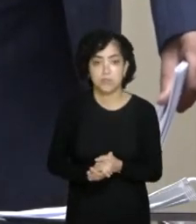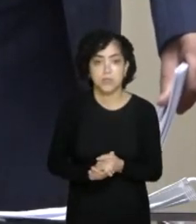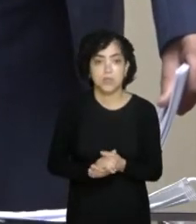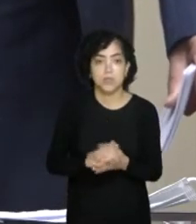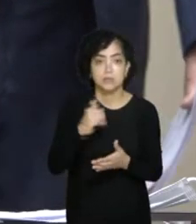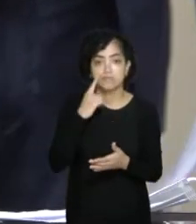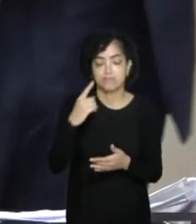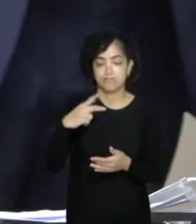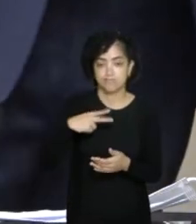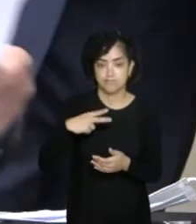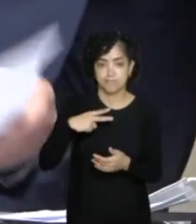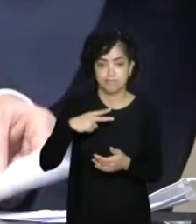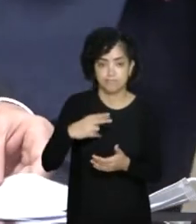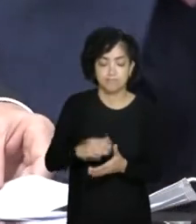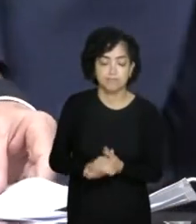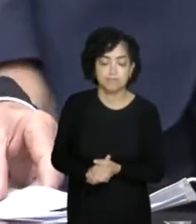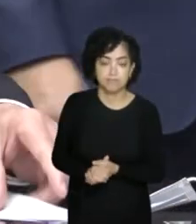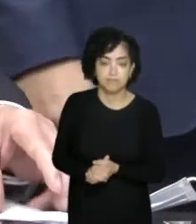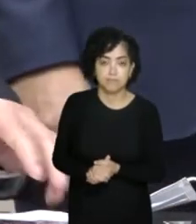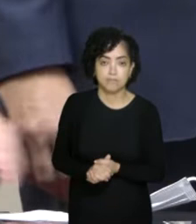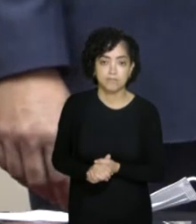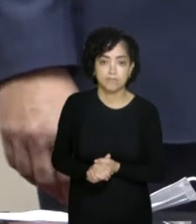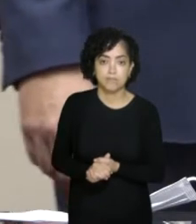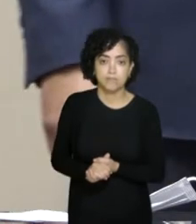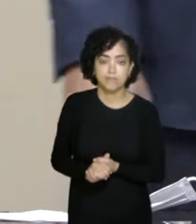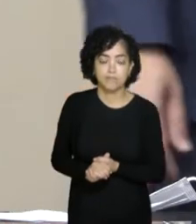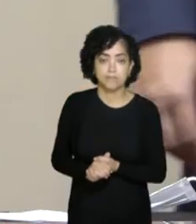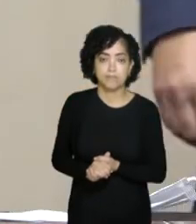de interesse particular.